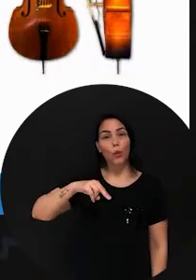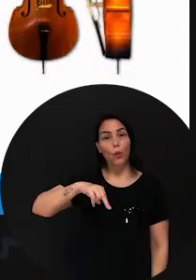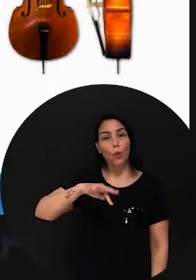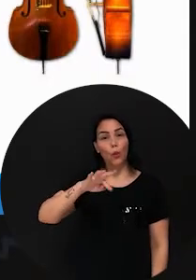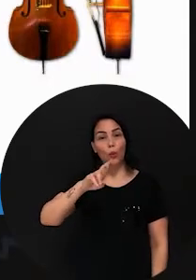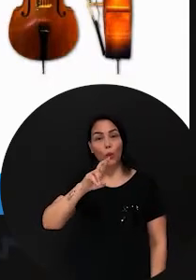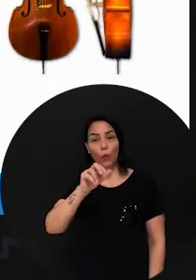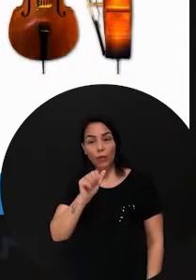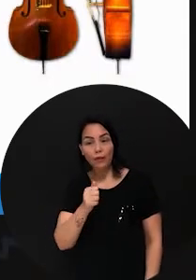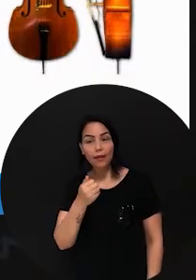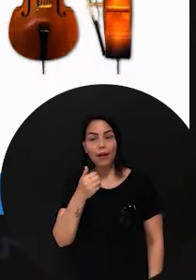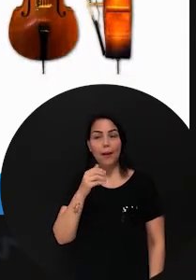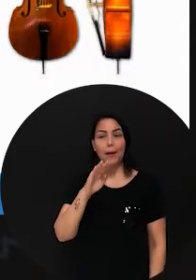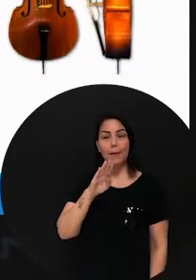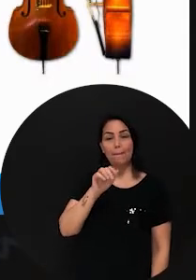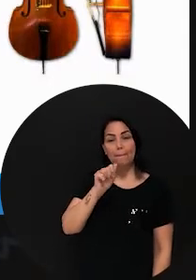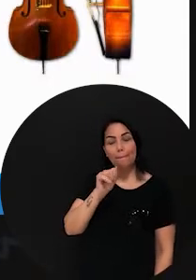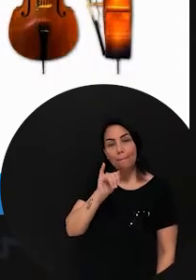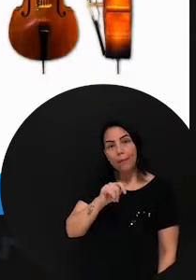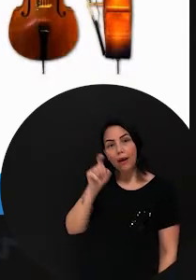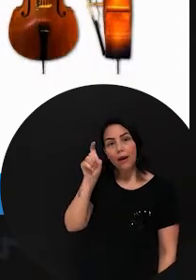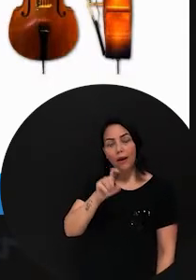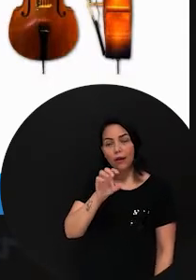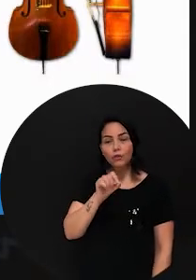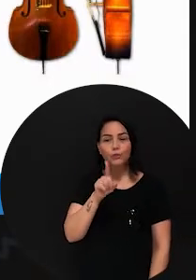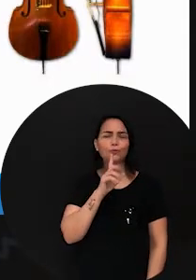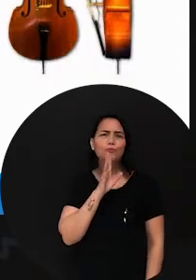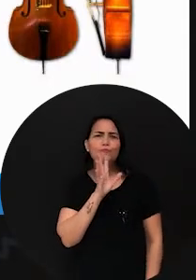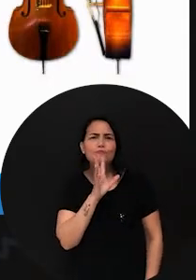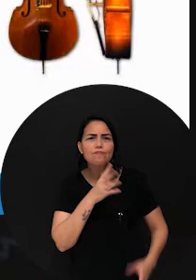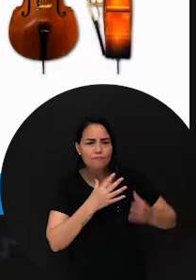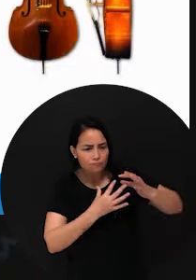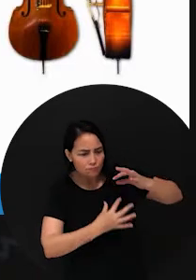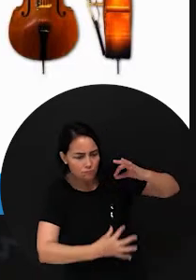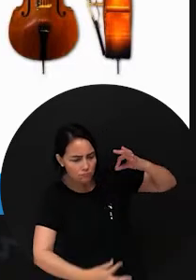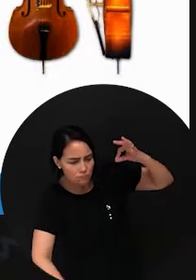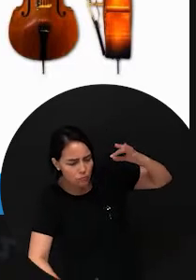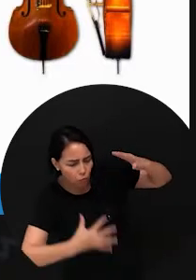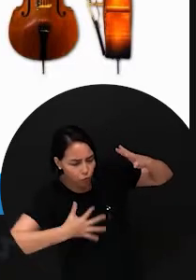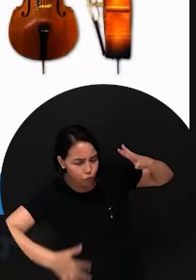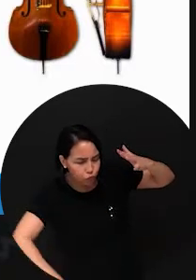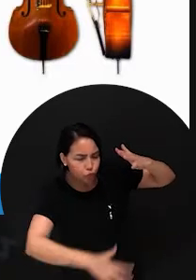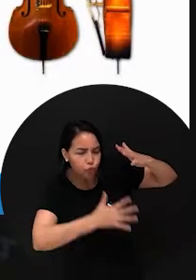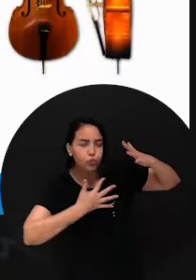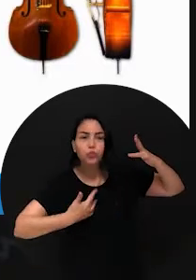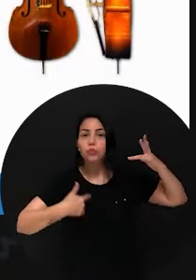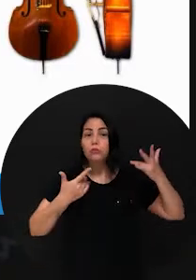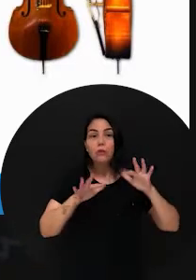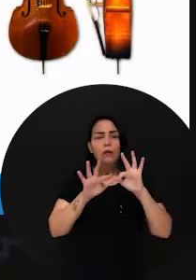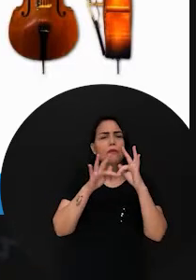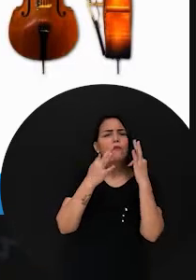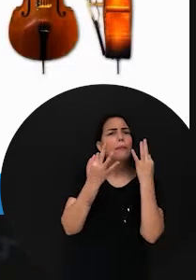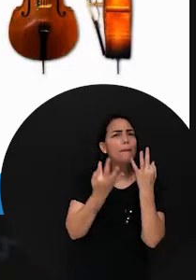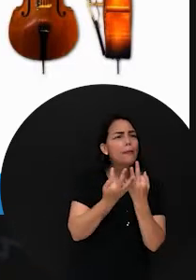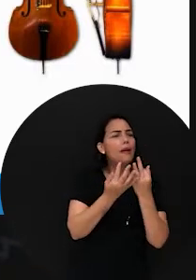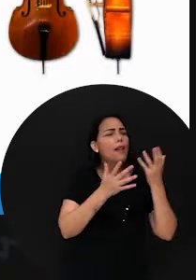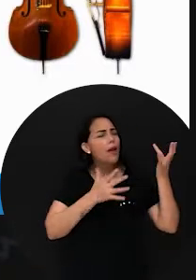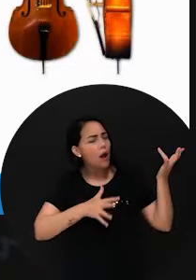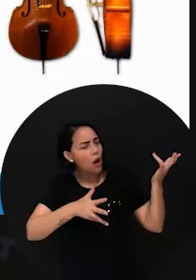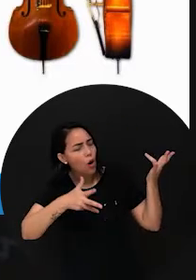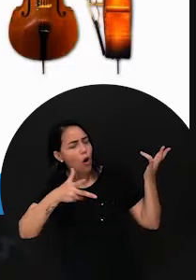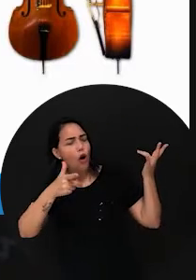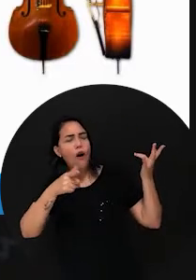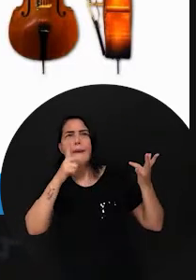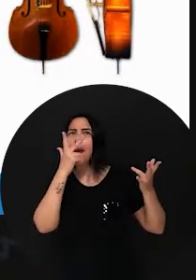menos conhecido, né, Liara? É um pouco menos conhecido. Ele é lá da família das cordas, ele é o